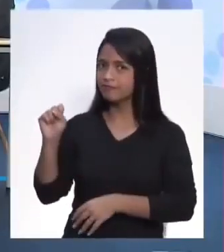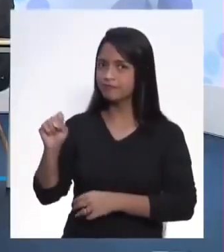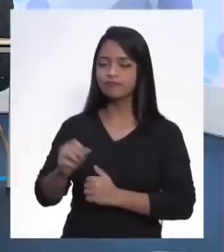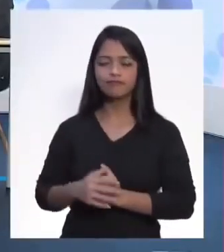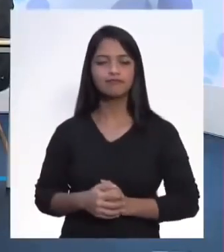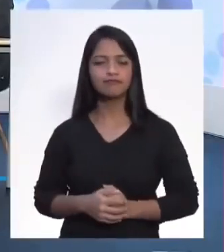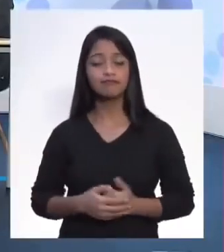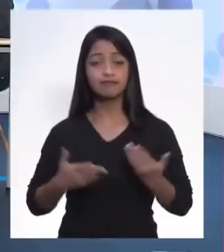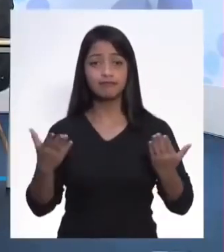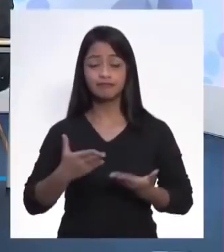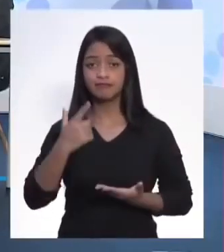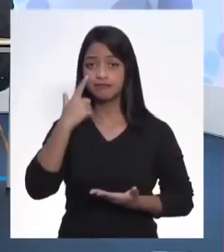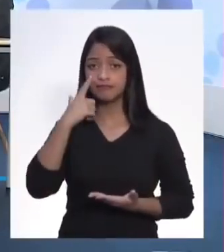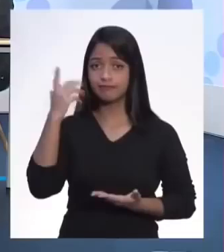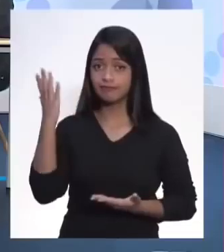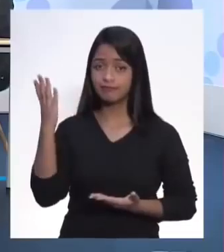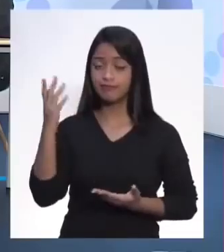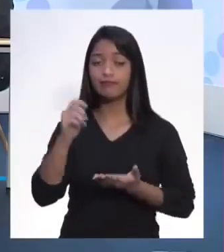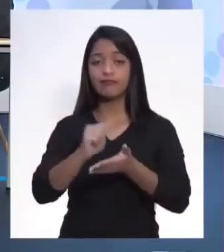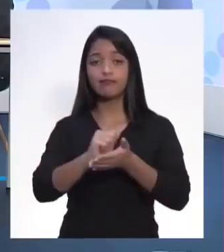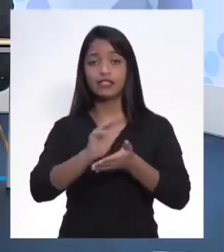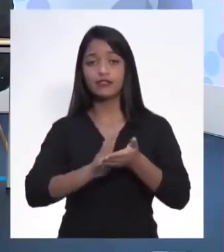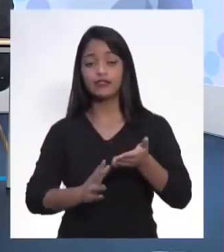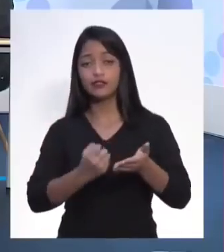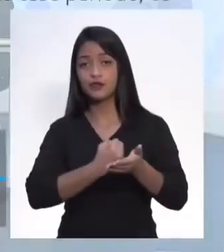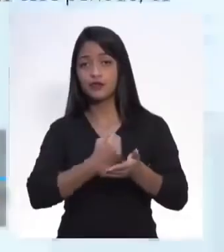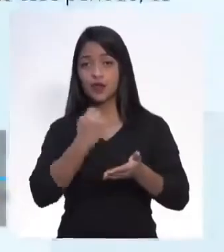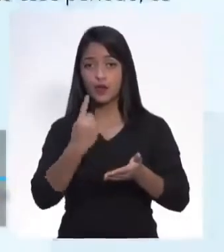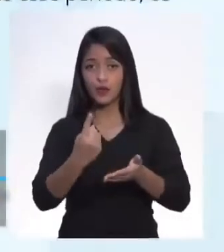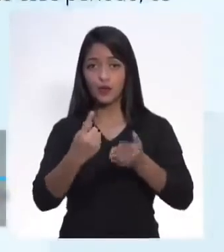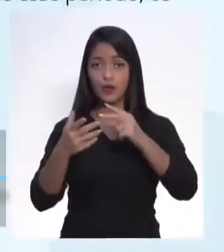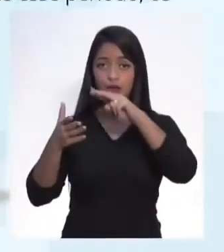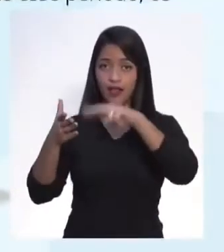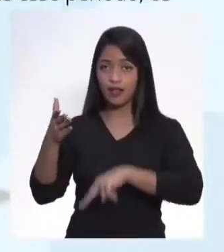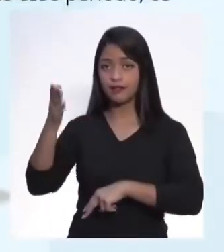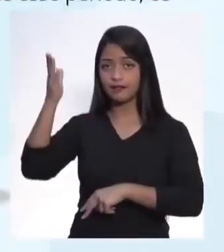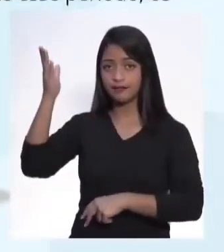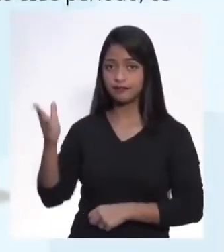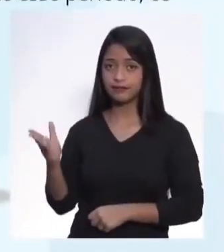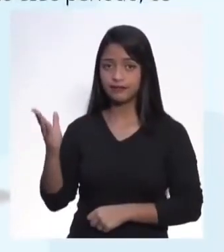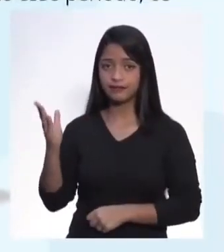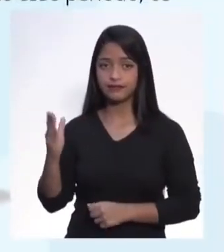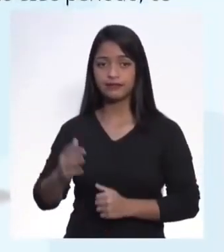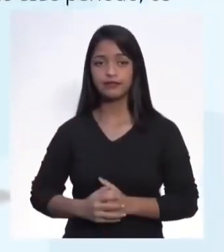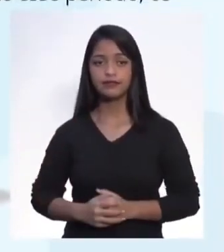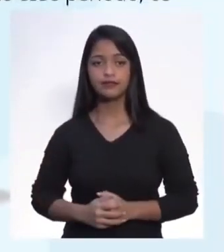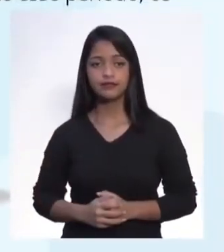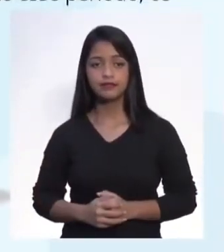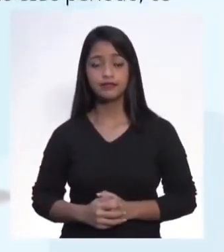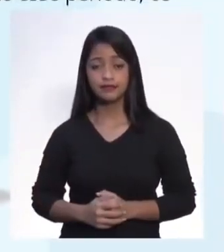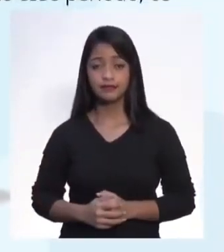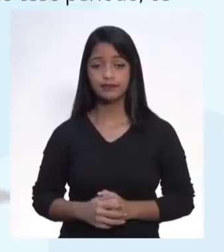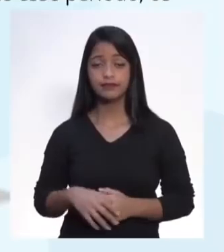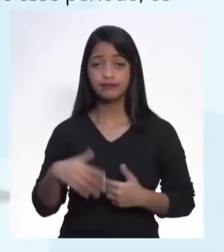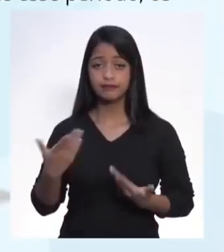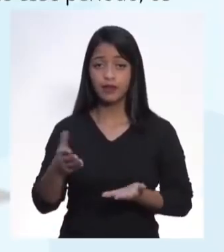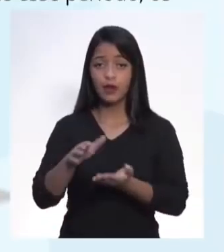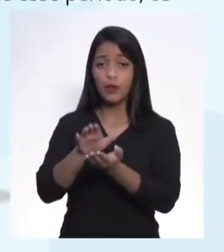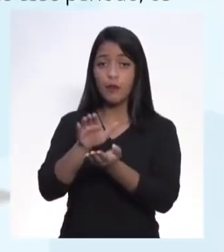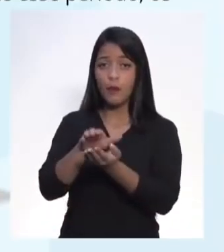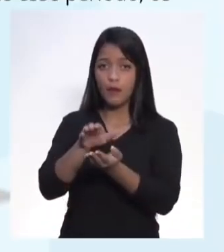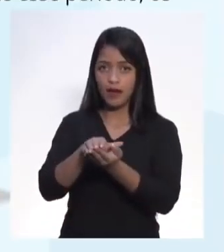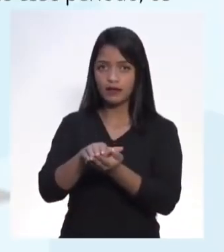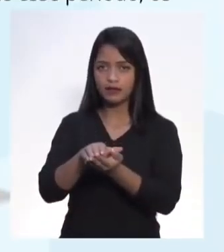para vocês aí, ó. Atividade 1. Vamos fazer a leitura? Beleza. A famosa caderneta